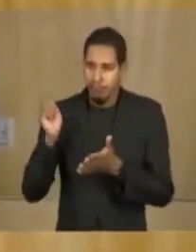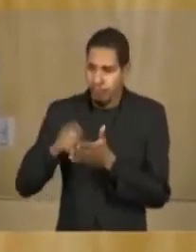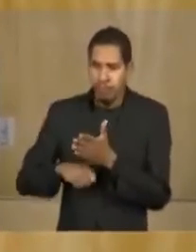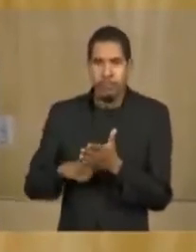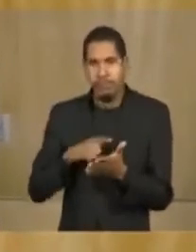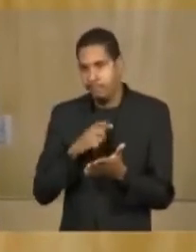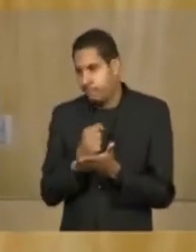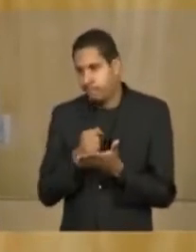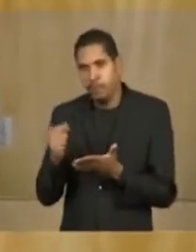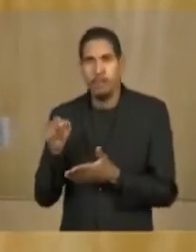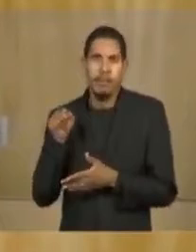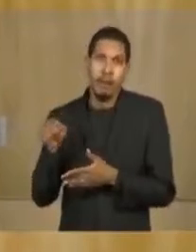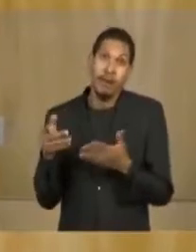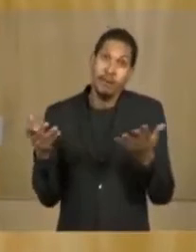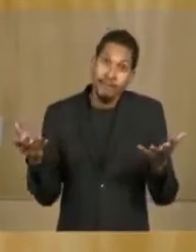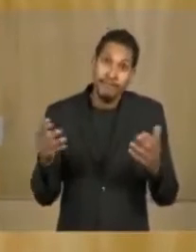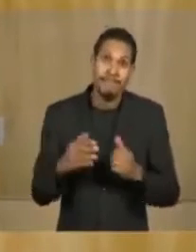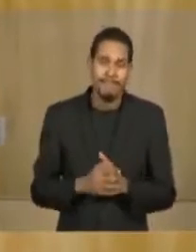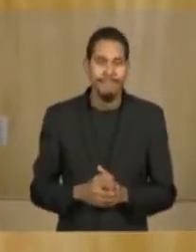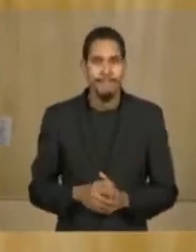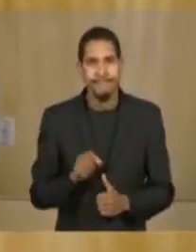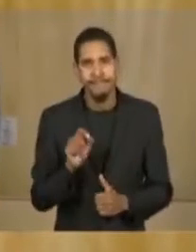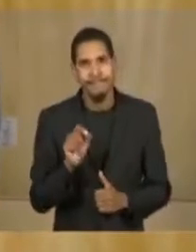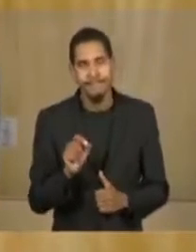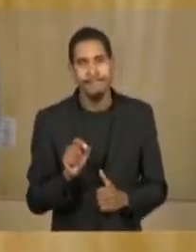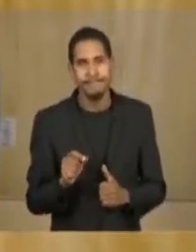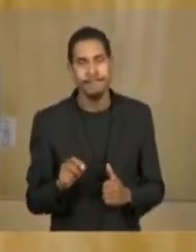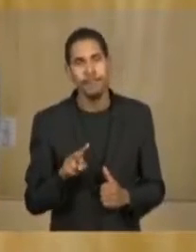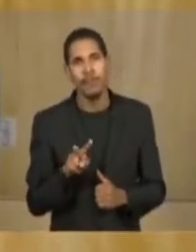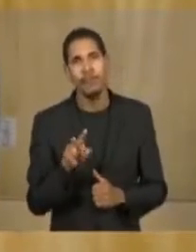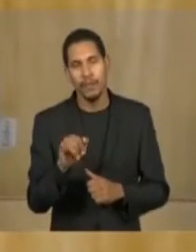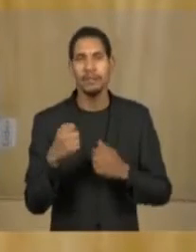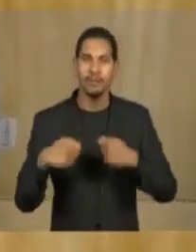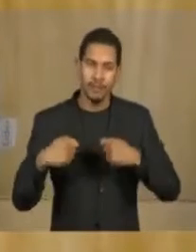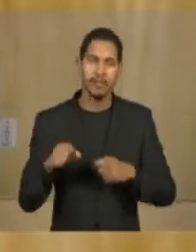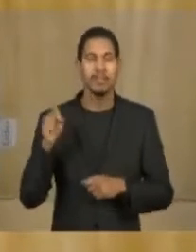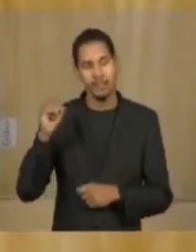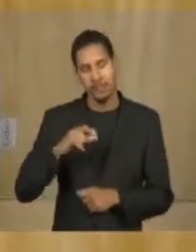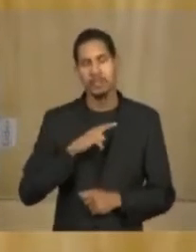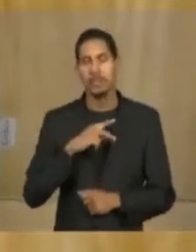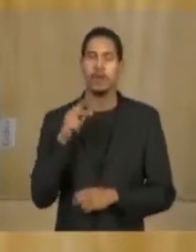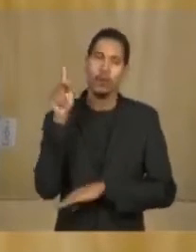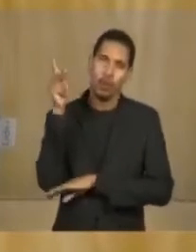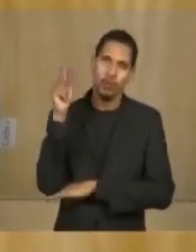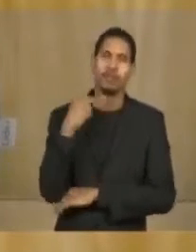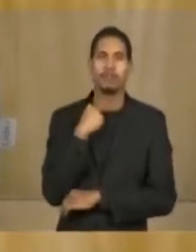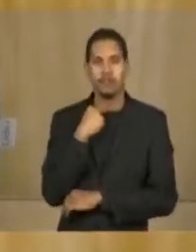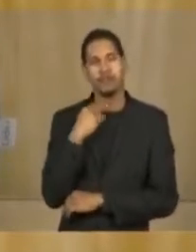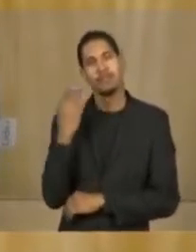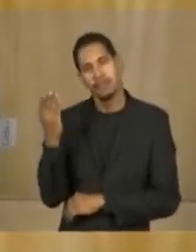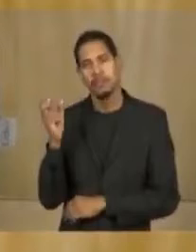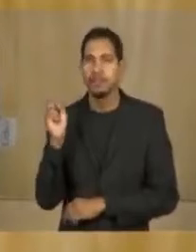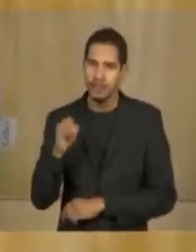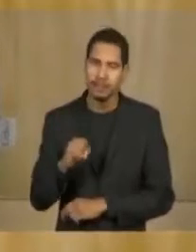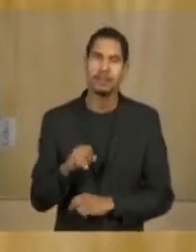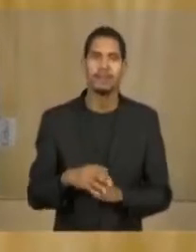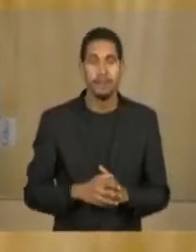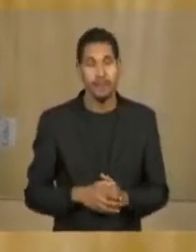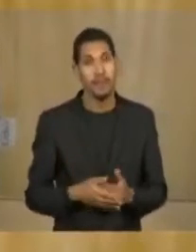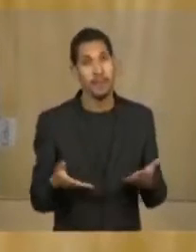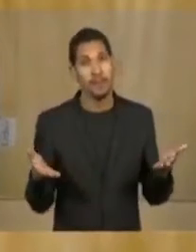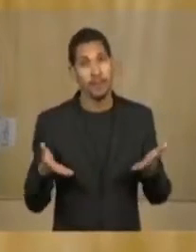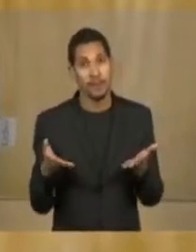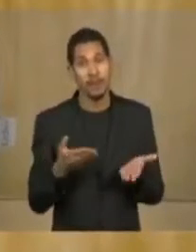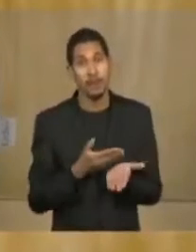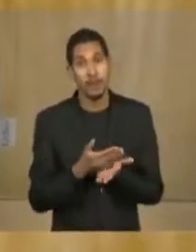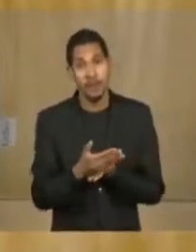contratação, e afinal nós vamos precisar mesmo dessas vagas, e inclusive agora com a